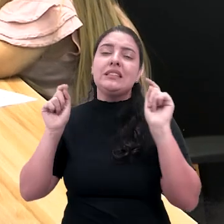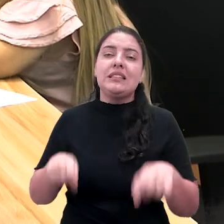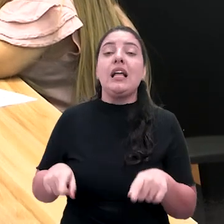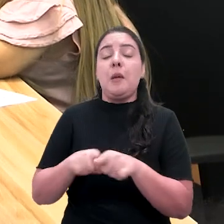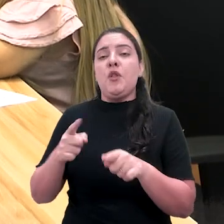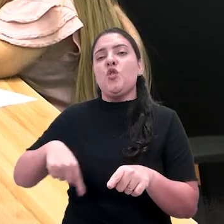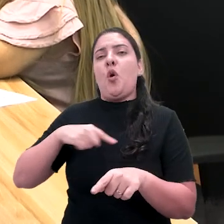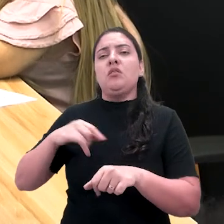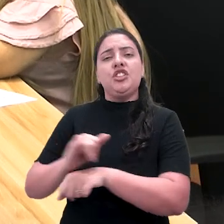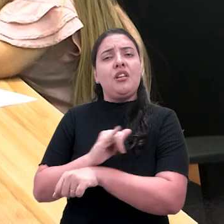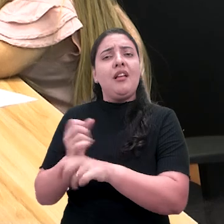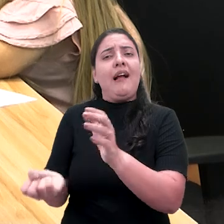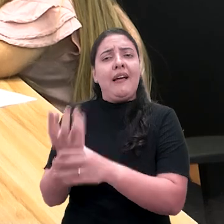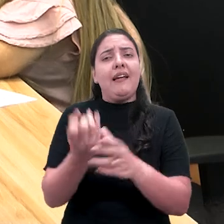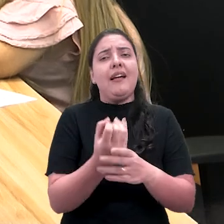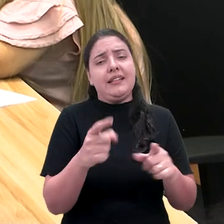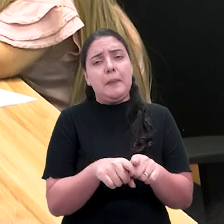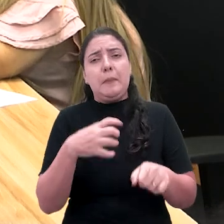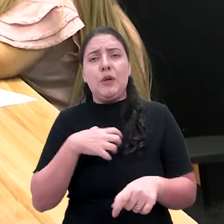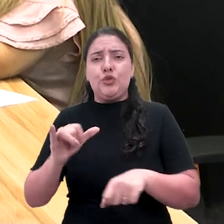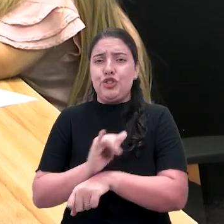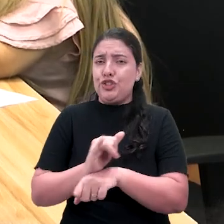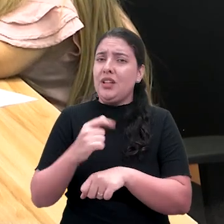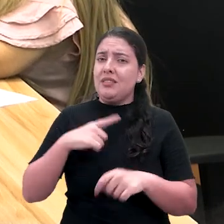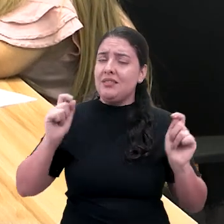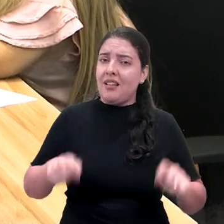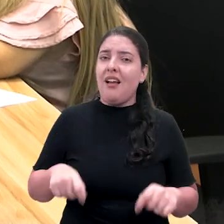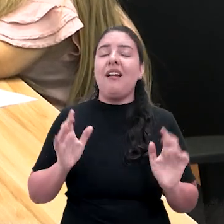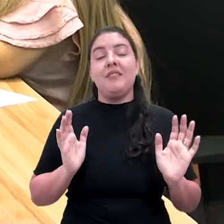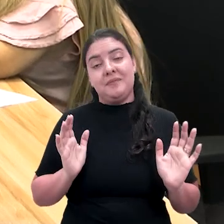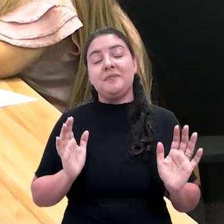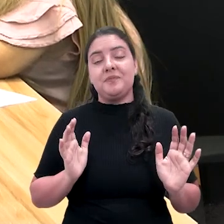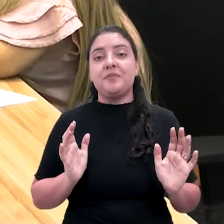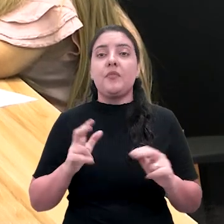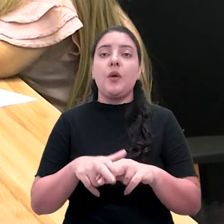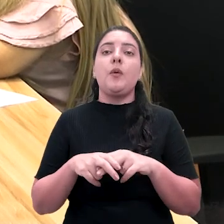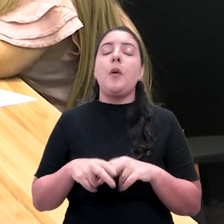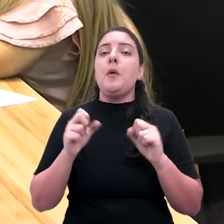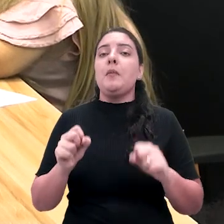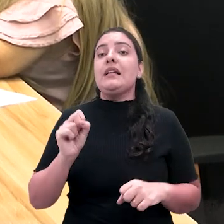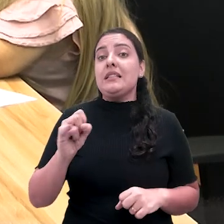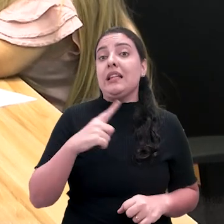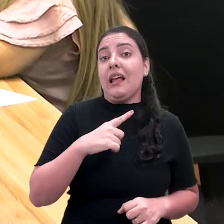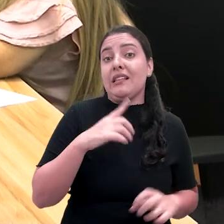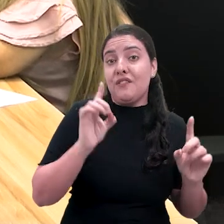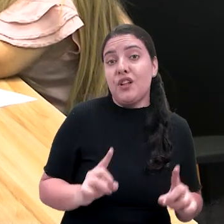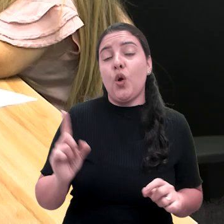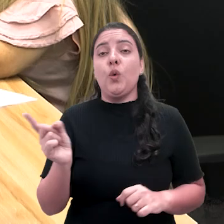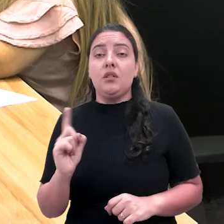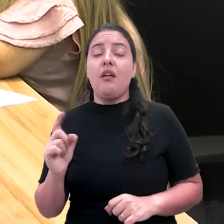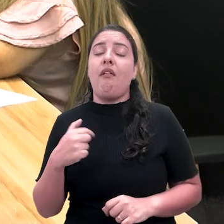muitas oportunidades também, né? Exatamente. Do nosso jeitinho, que nunca ninguém vai ter o nosso jeitinho. Exatamente. Eu Independente da gente ter deficiência ou não. Exatamente.